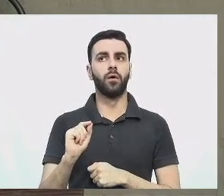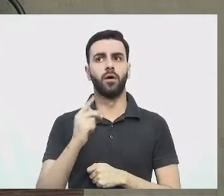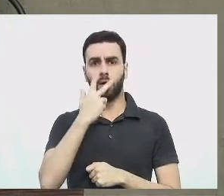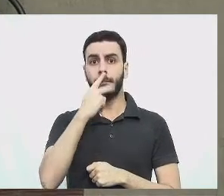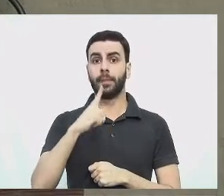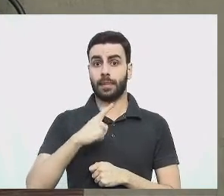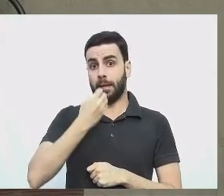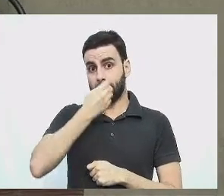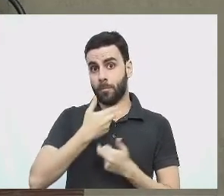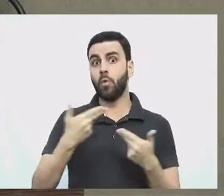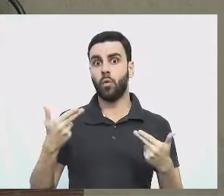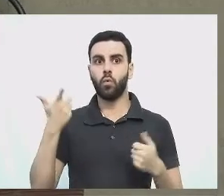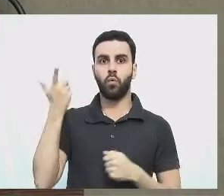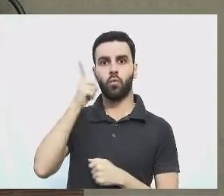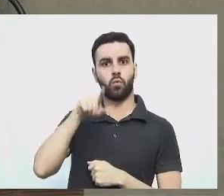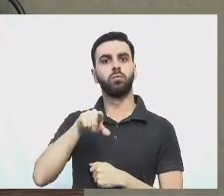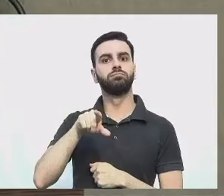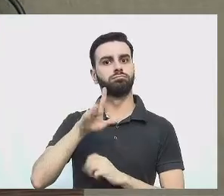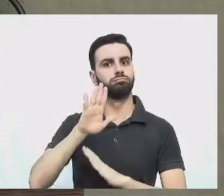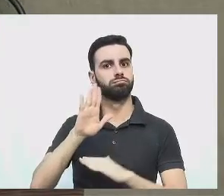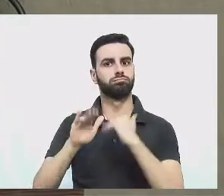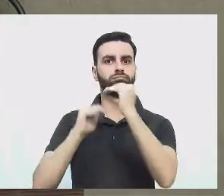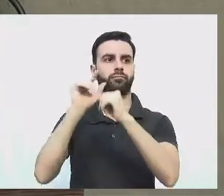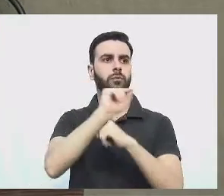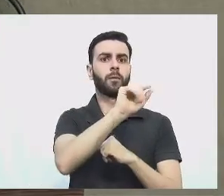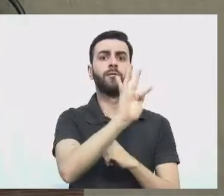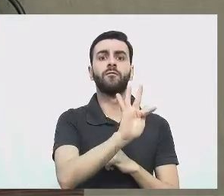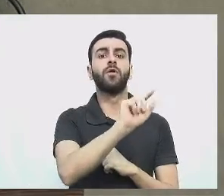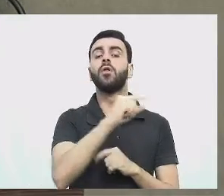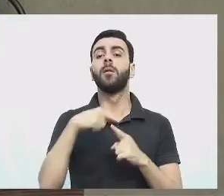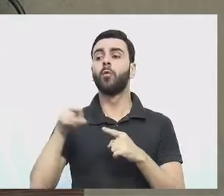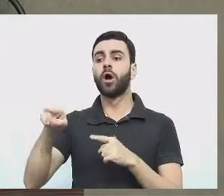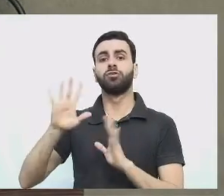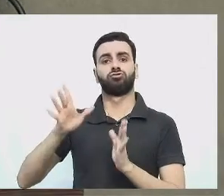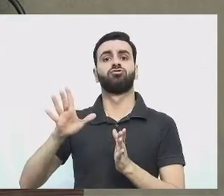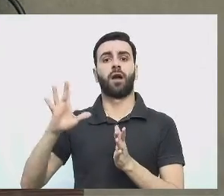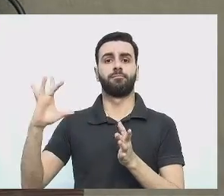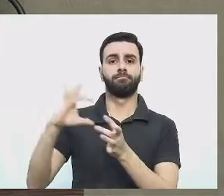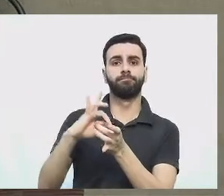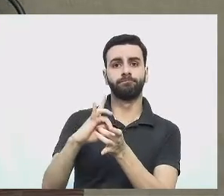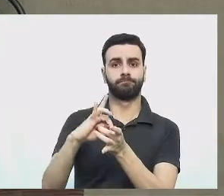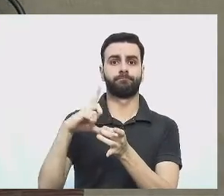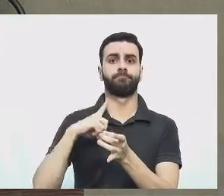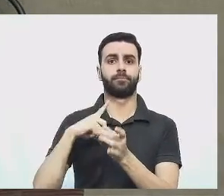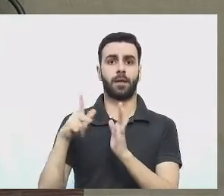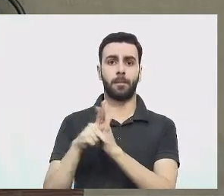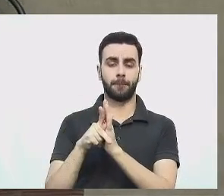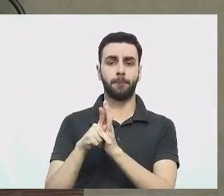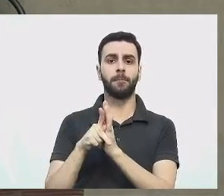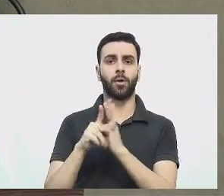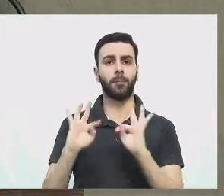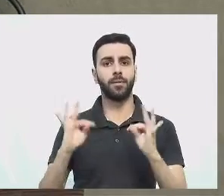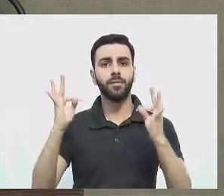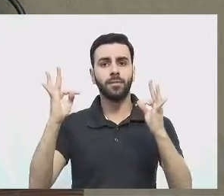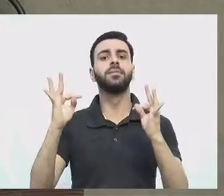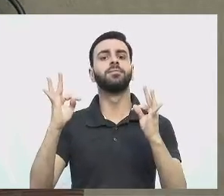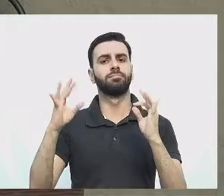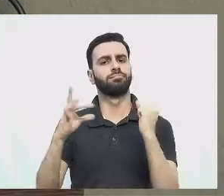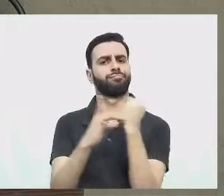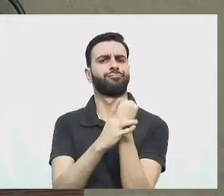tivemos uma vantagem competitiva muito grande em relação às outras faculdades, porque nós nos apoiamos em cima do conhecimento, da tecnologia,